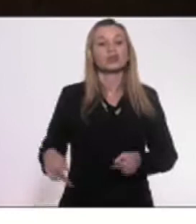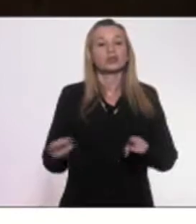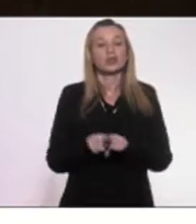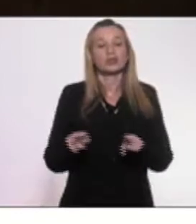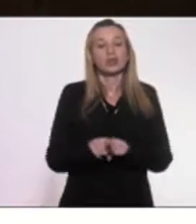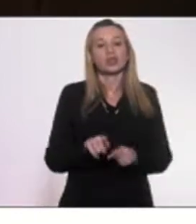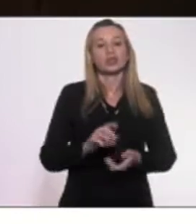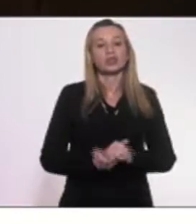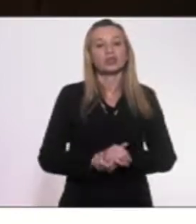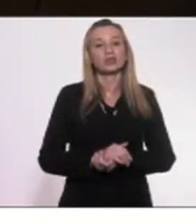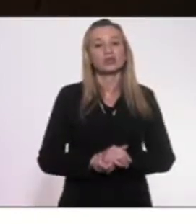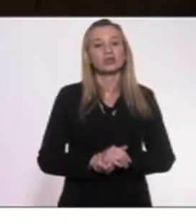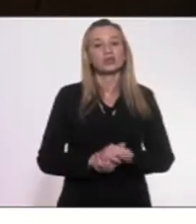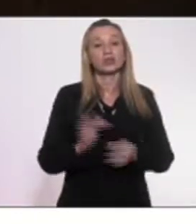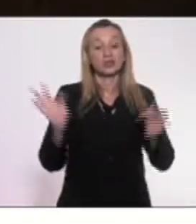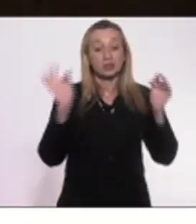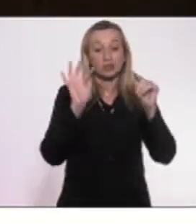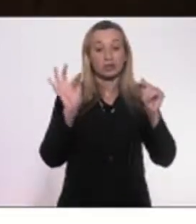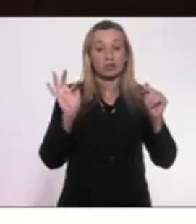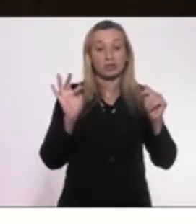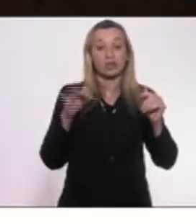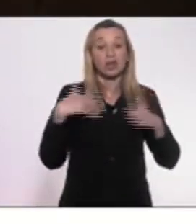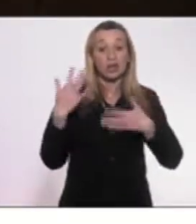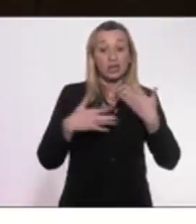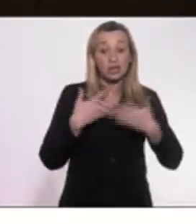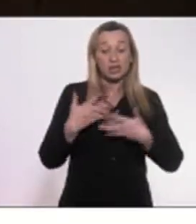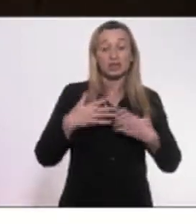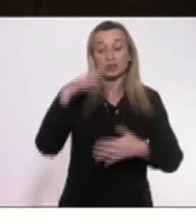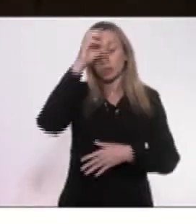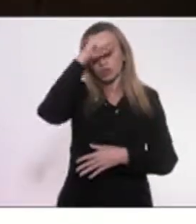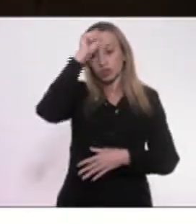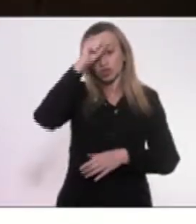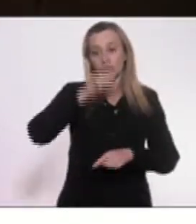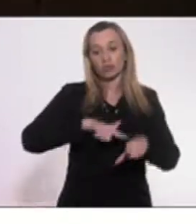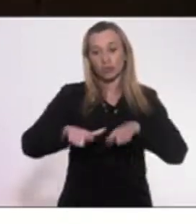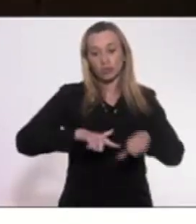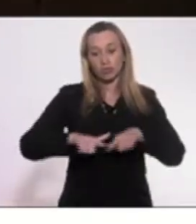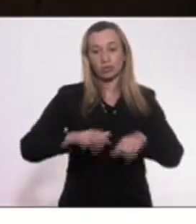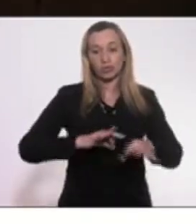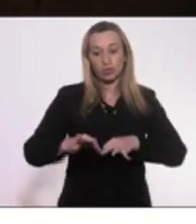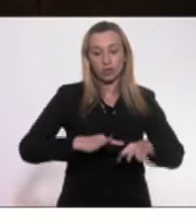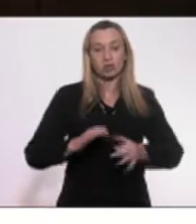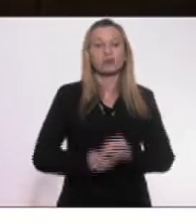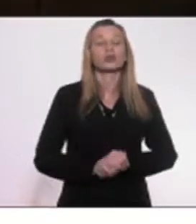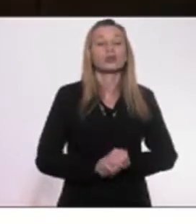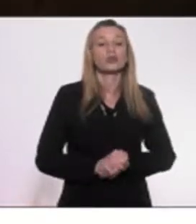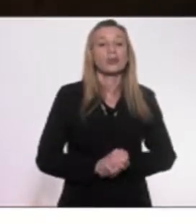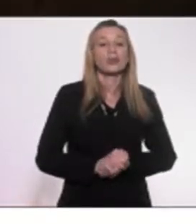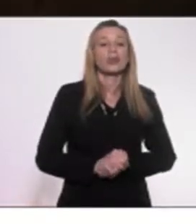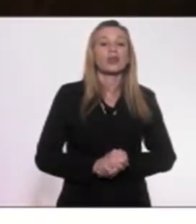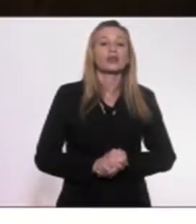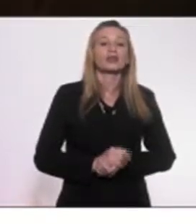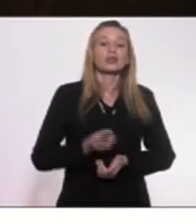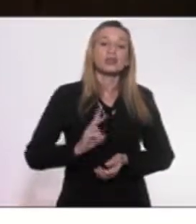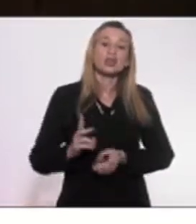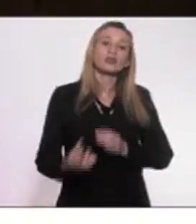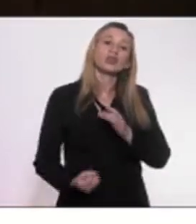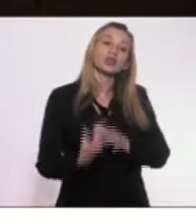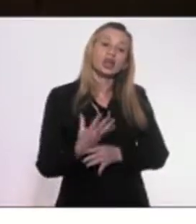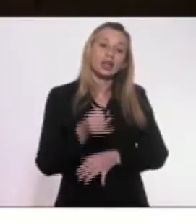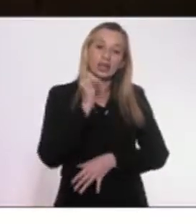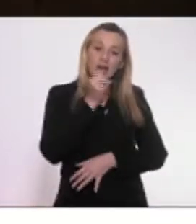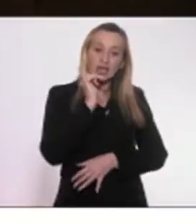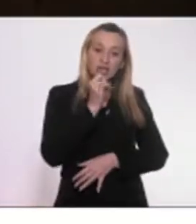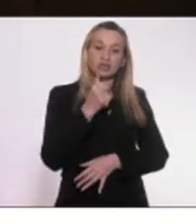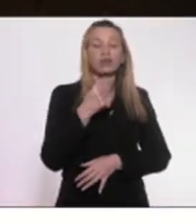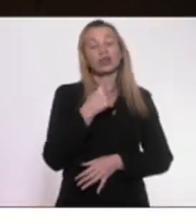louvável o projeto da aprendizagem, não há dúvida disso. Tentam o tempo inteiro criar narrativas de